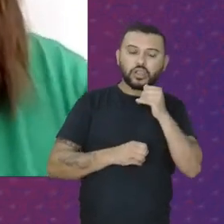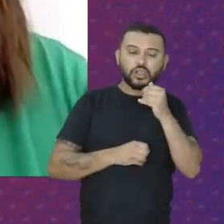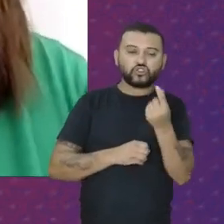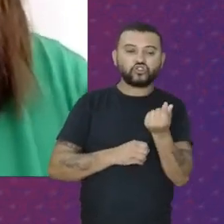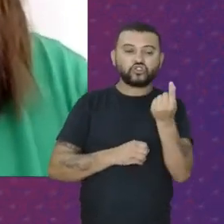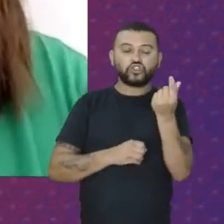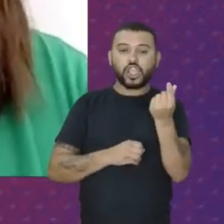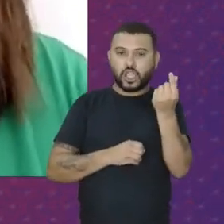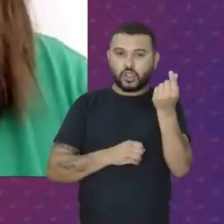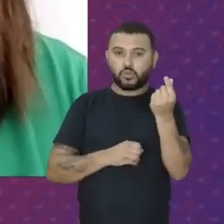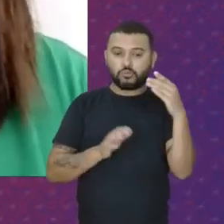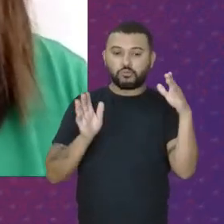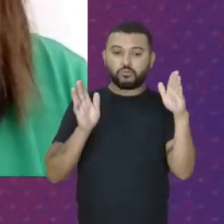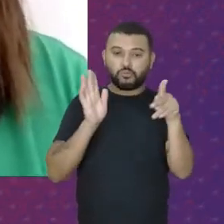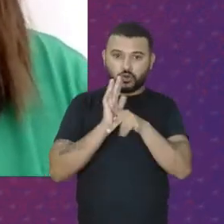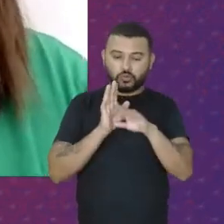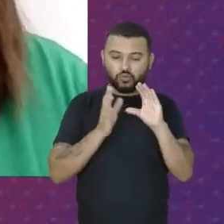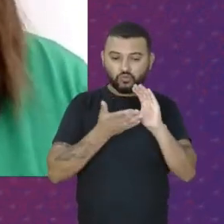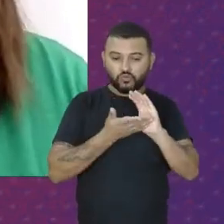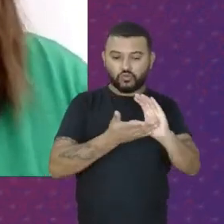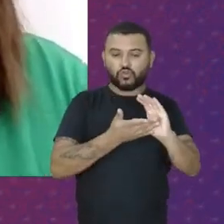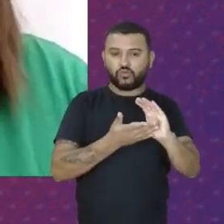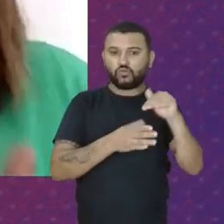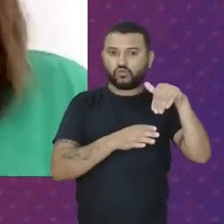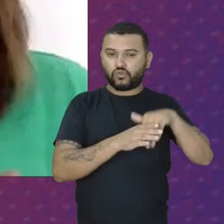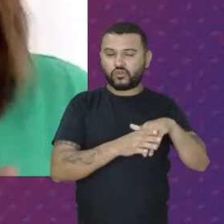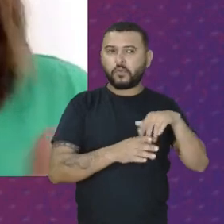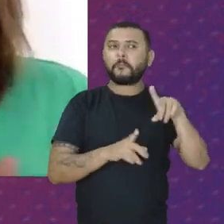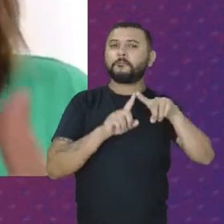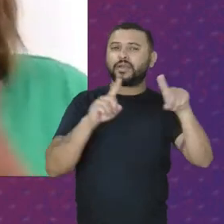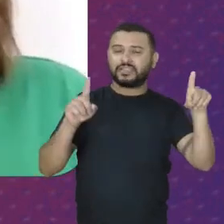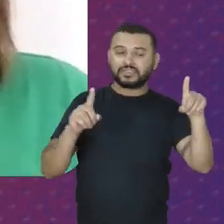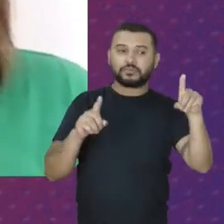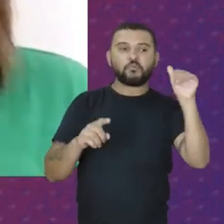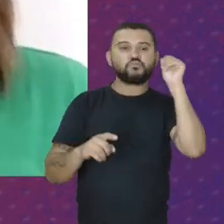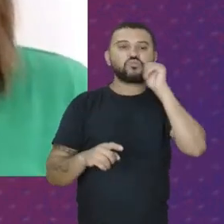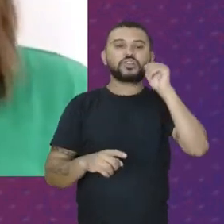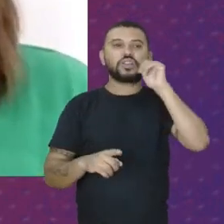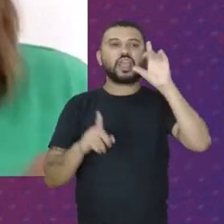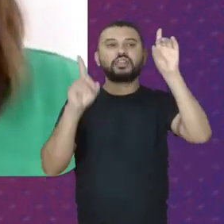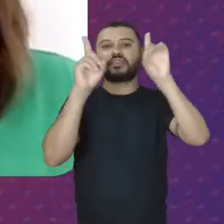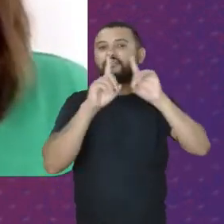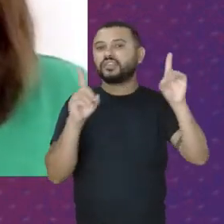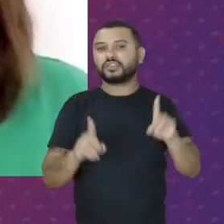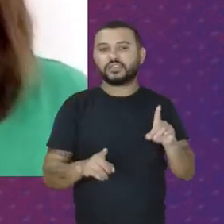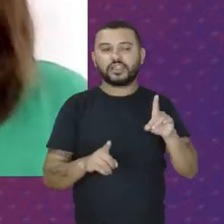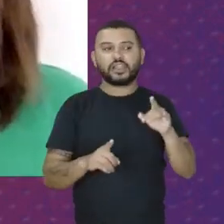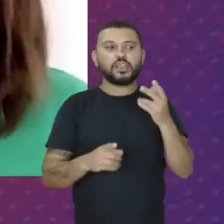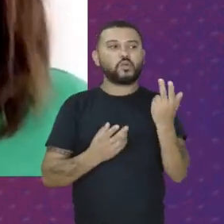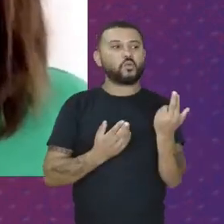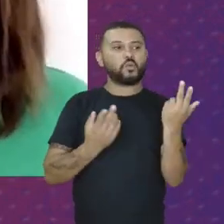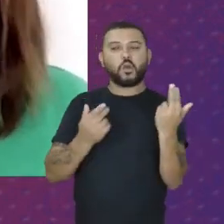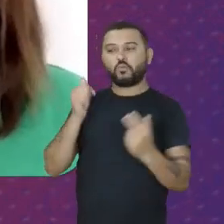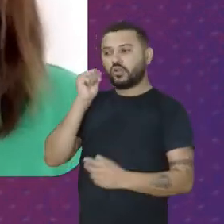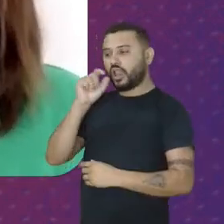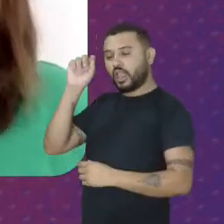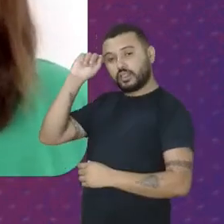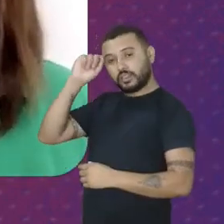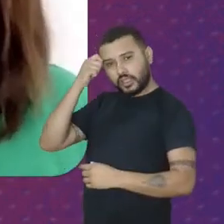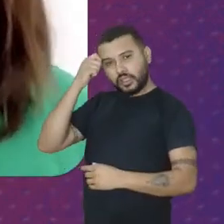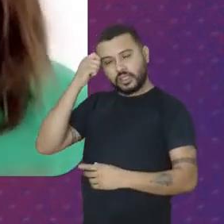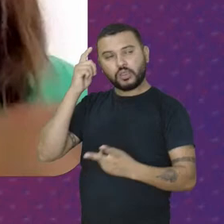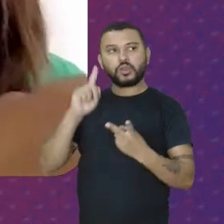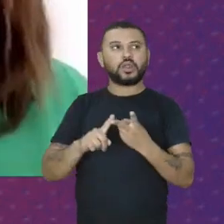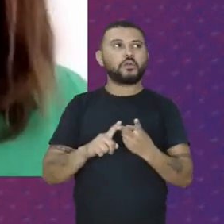fundo eleitoral. Entretanto, mulheres com deficiência, assim como mulheres negras,